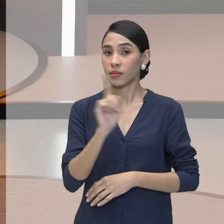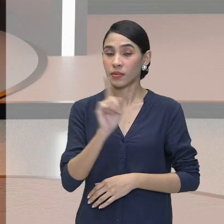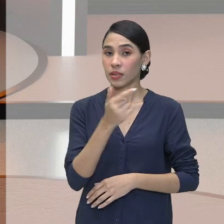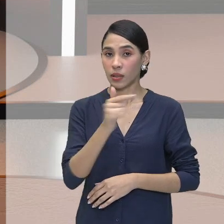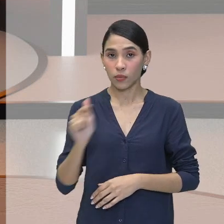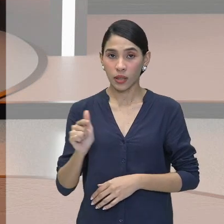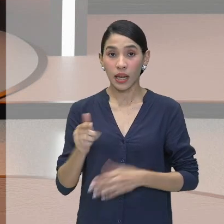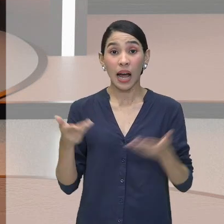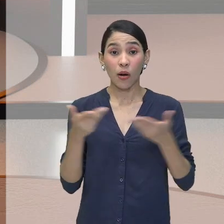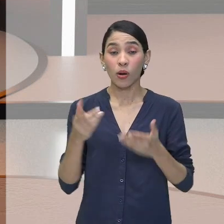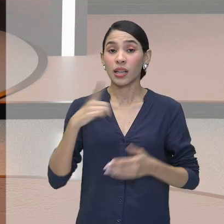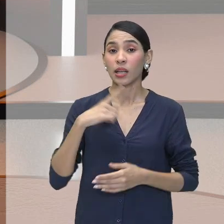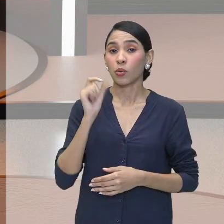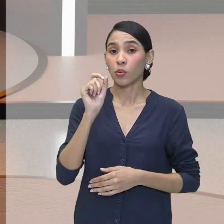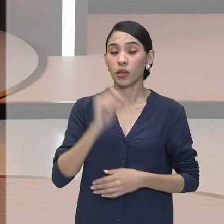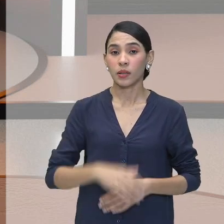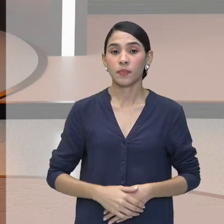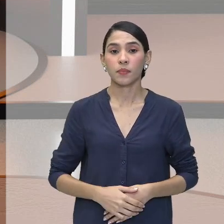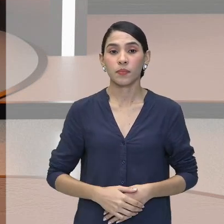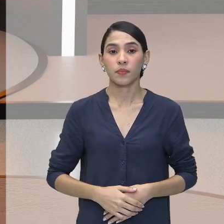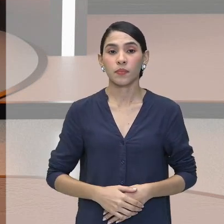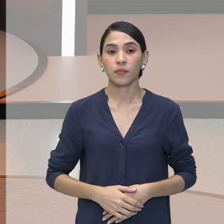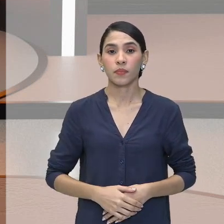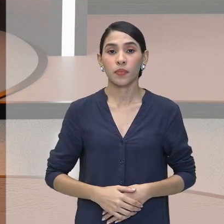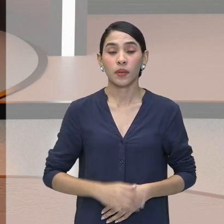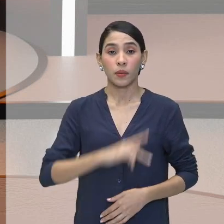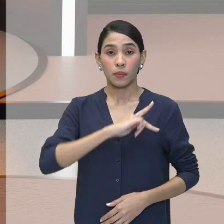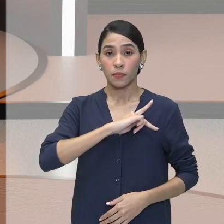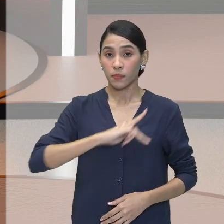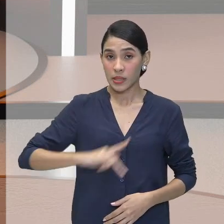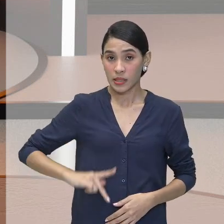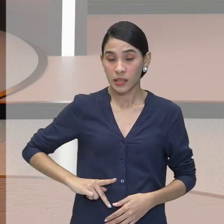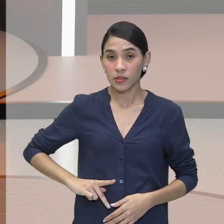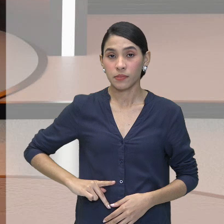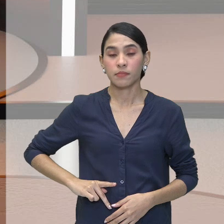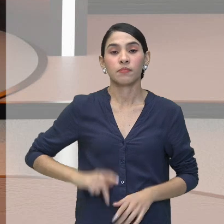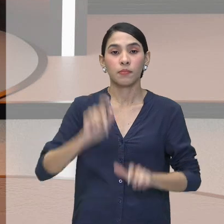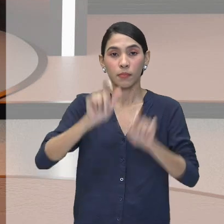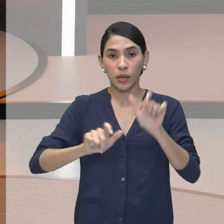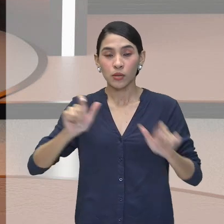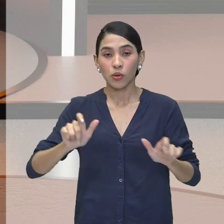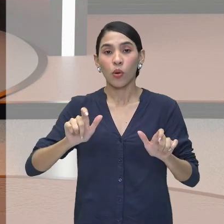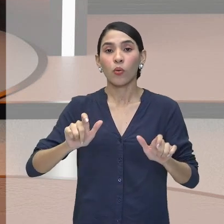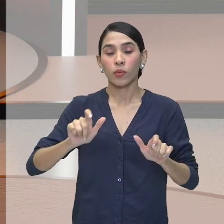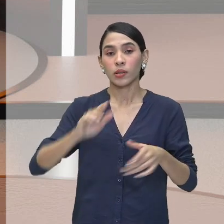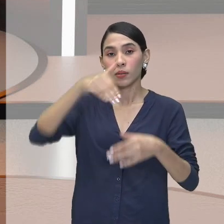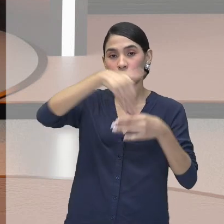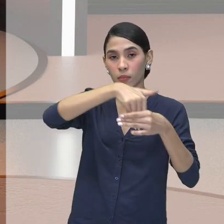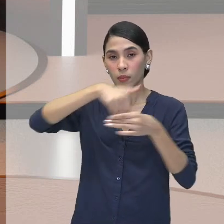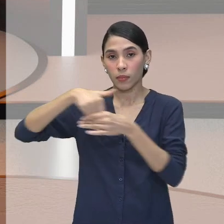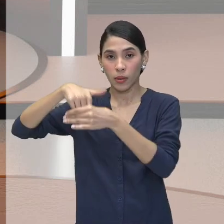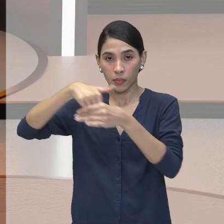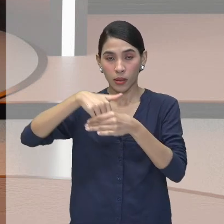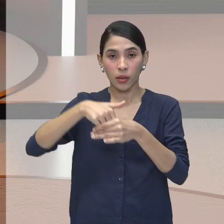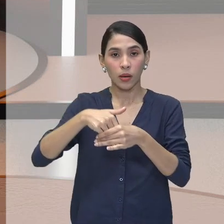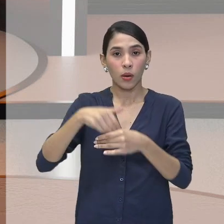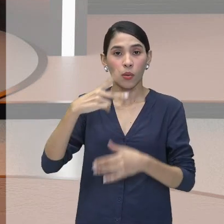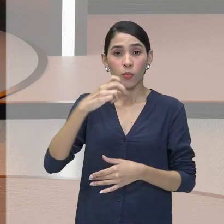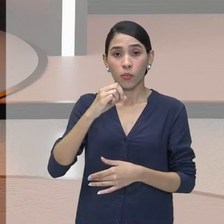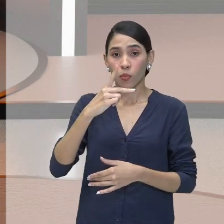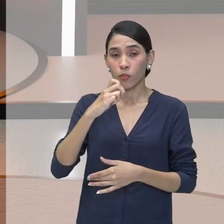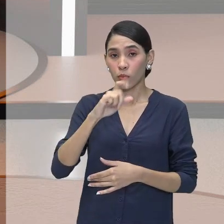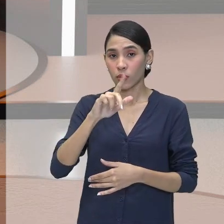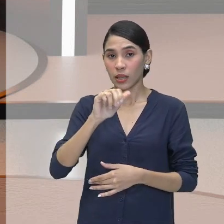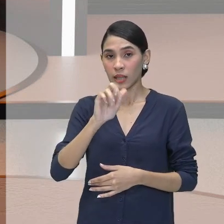nós temos quem? Nós teremos presidentes que serão eleitos através do voto popular? Não, ainda